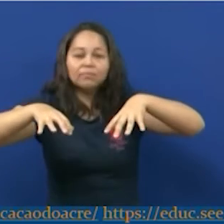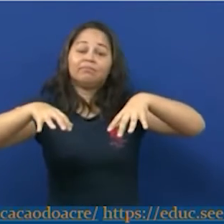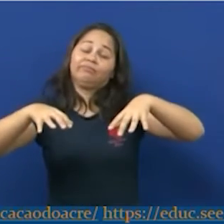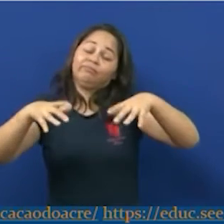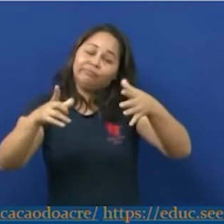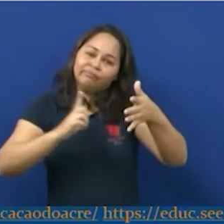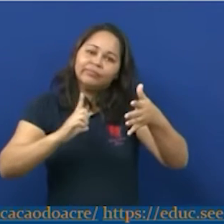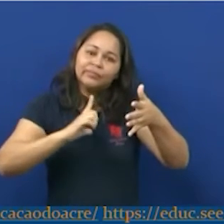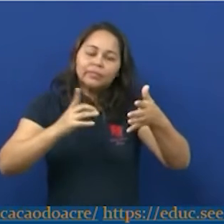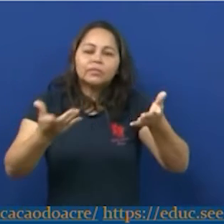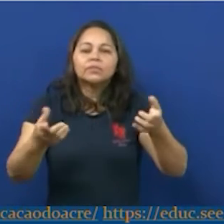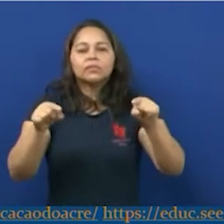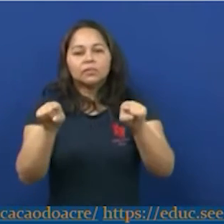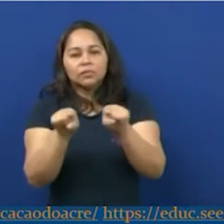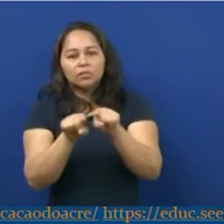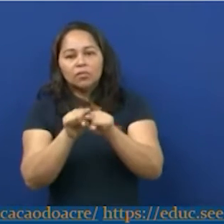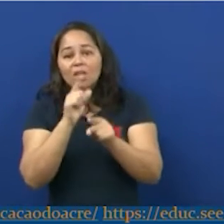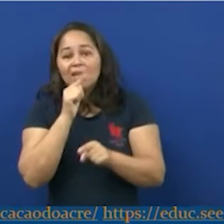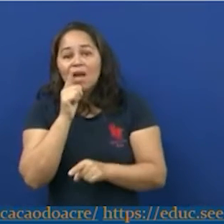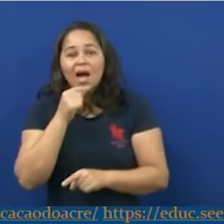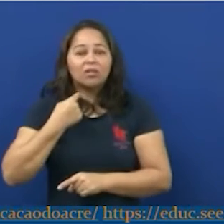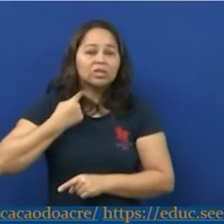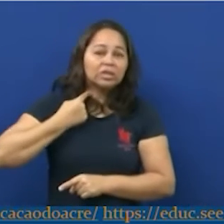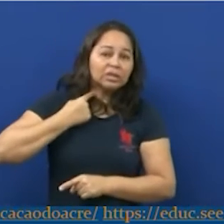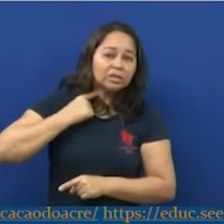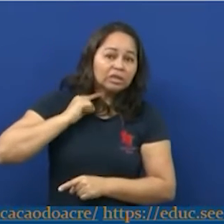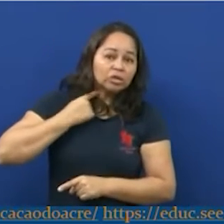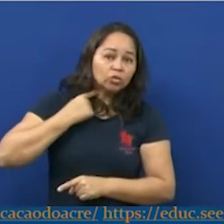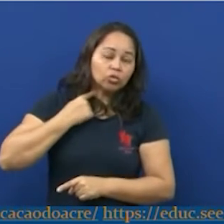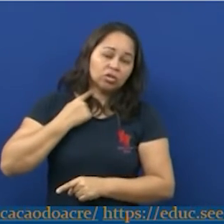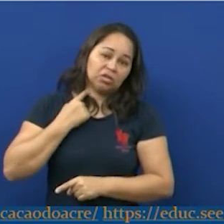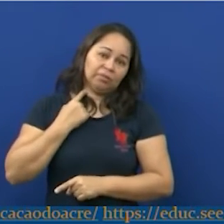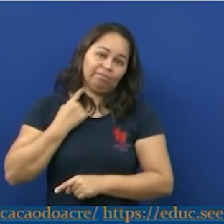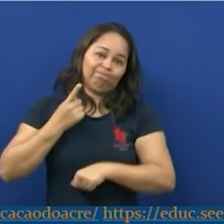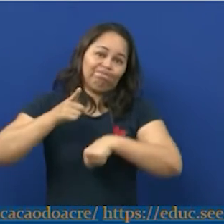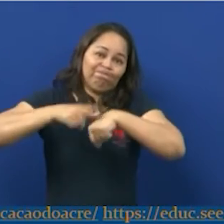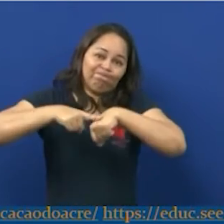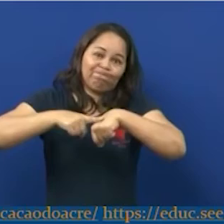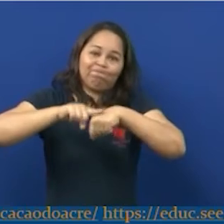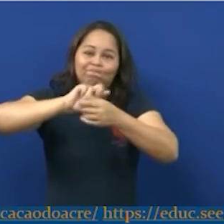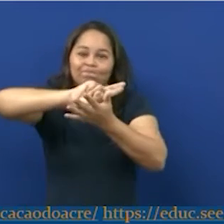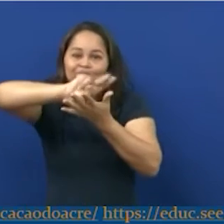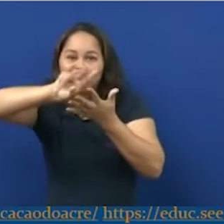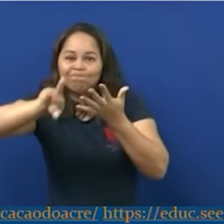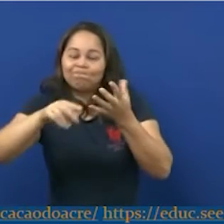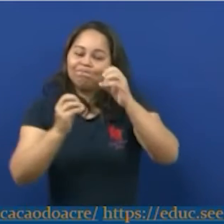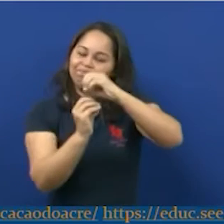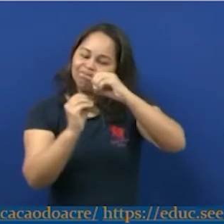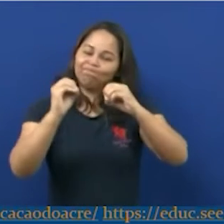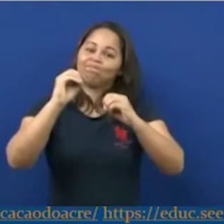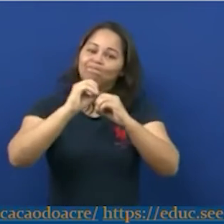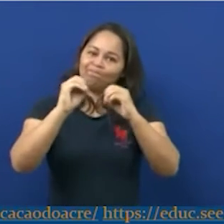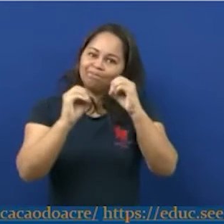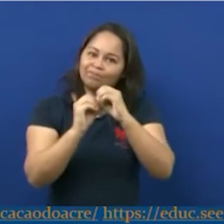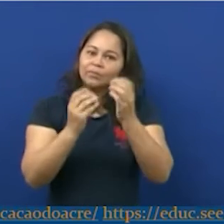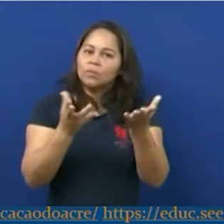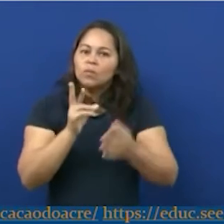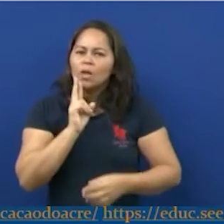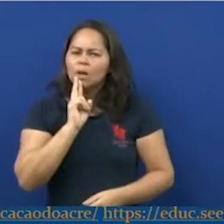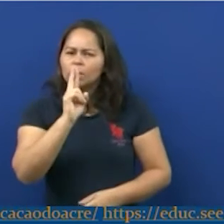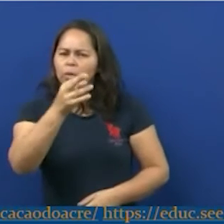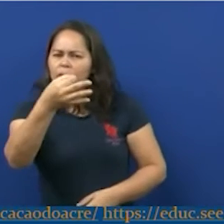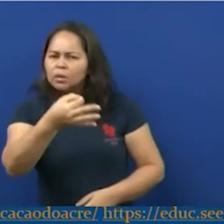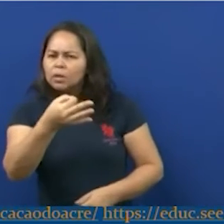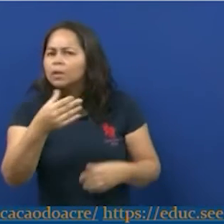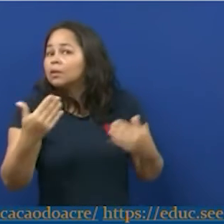e acontece de essa água estar contaminada e ela está ali também presente com outros tipos de moléculas. Então a nossa resposta para